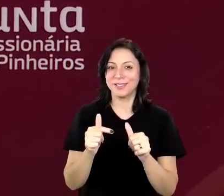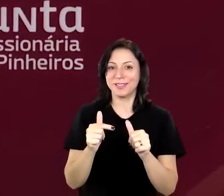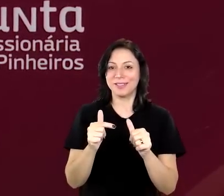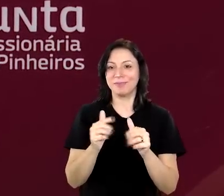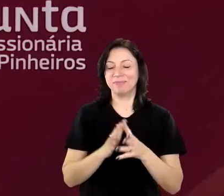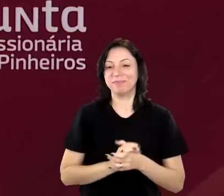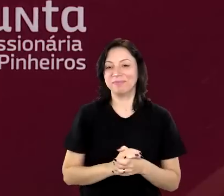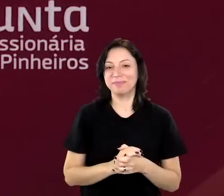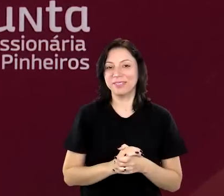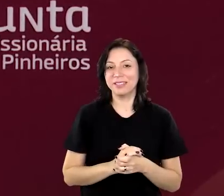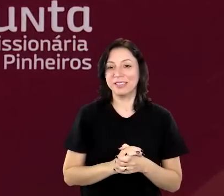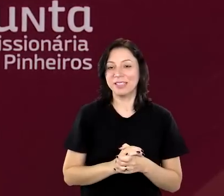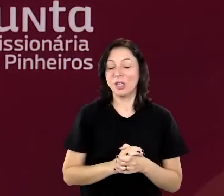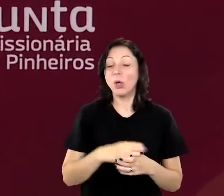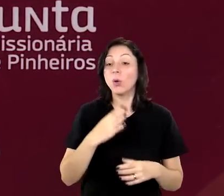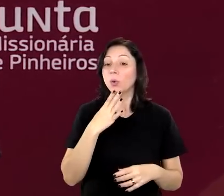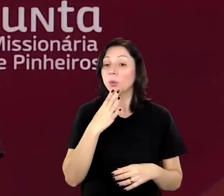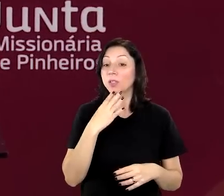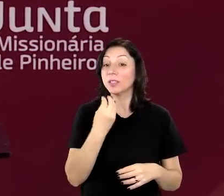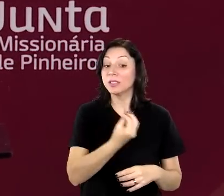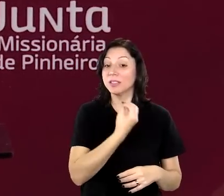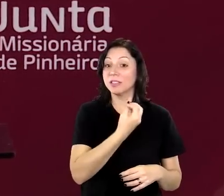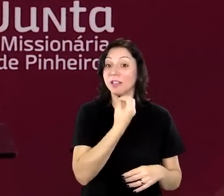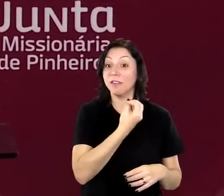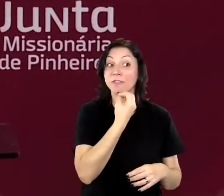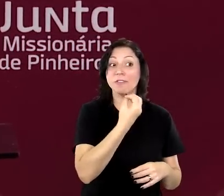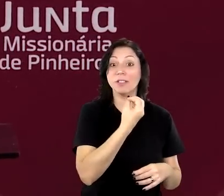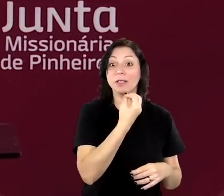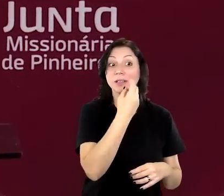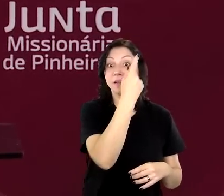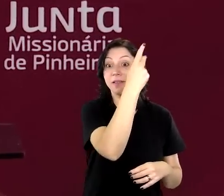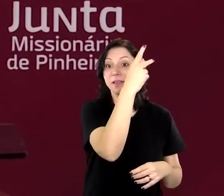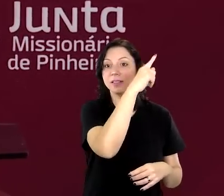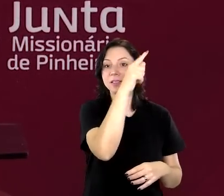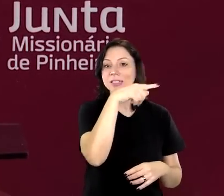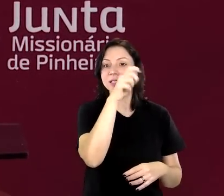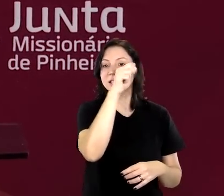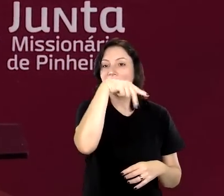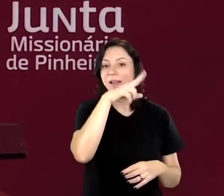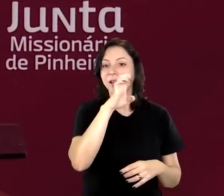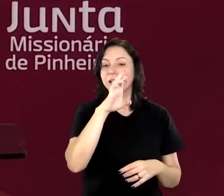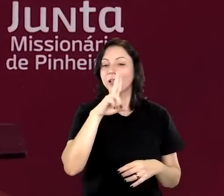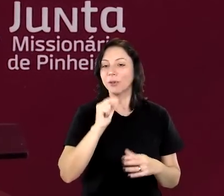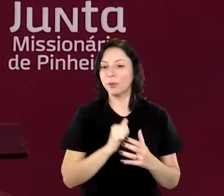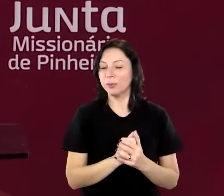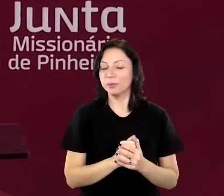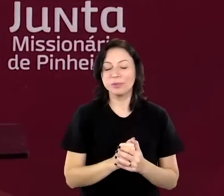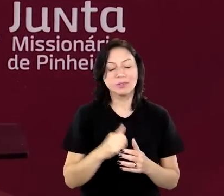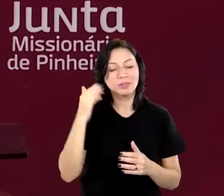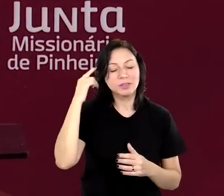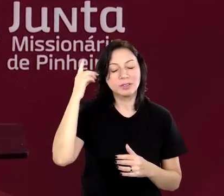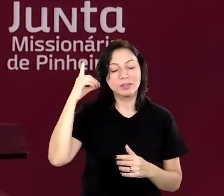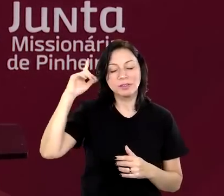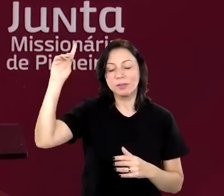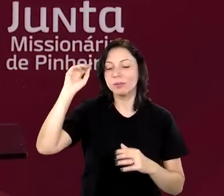tudo sobre a vida de Zaqueu. Como ele sabe da sua vida e da minha vida.